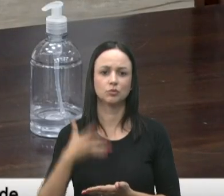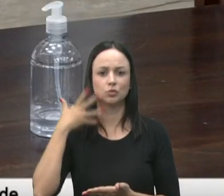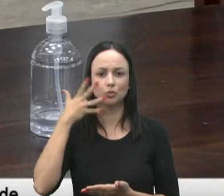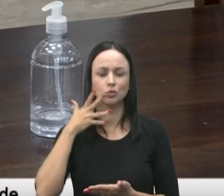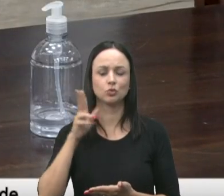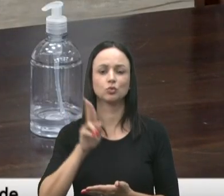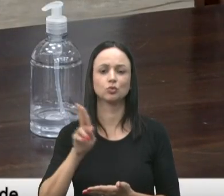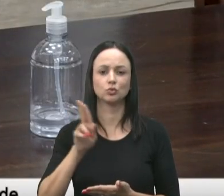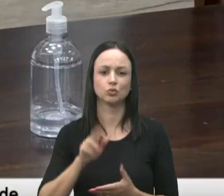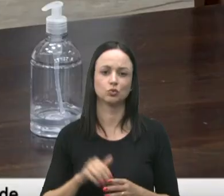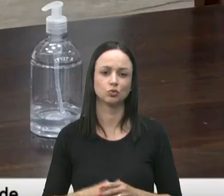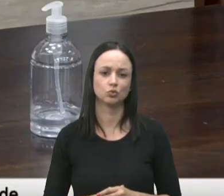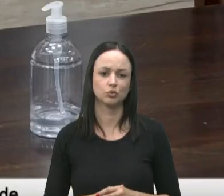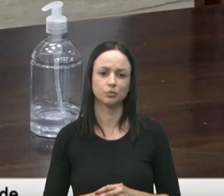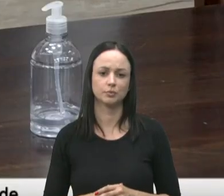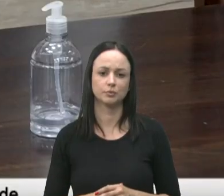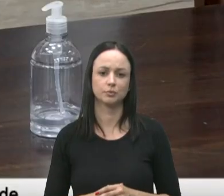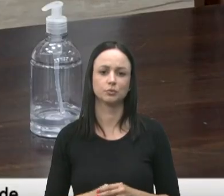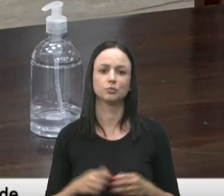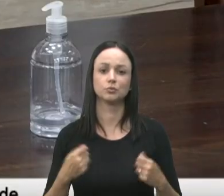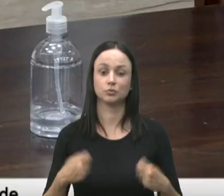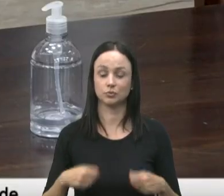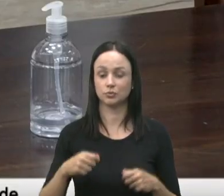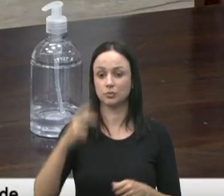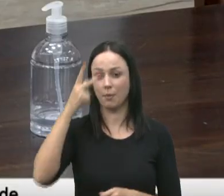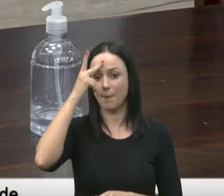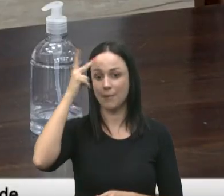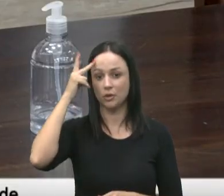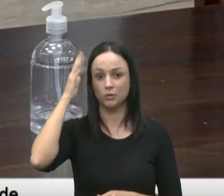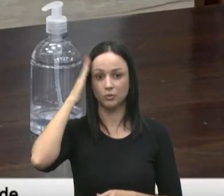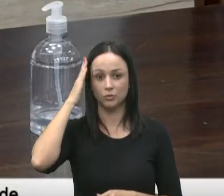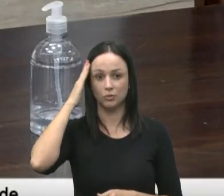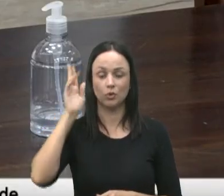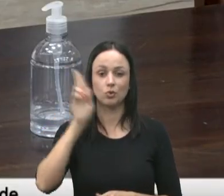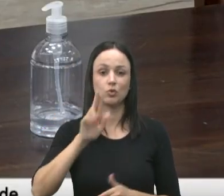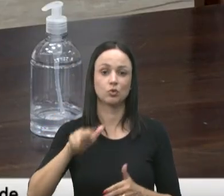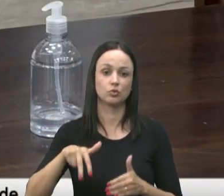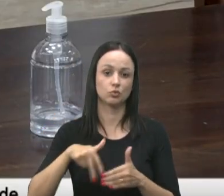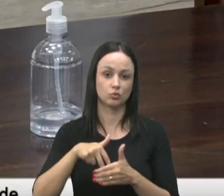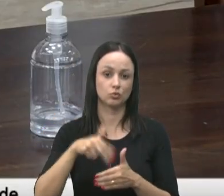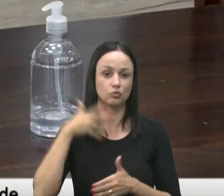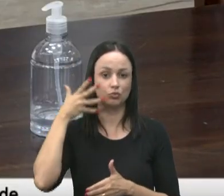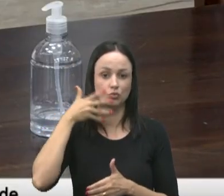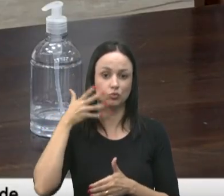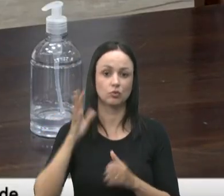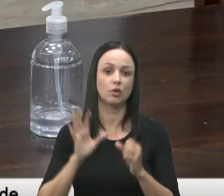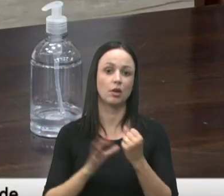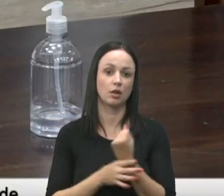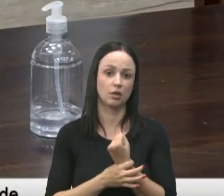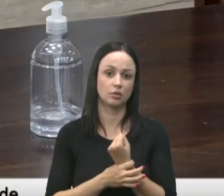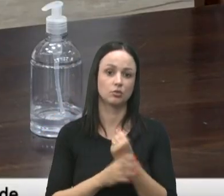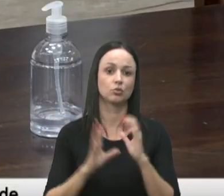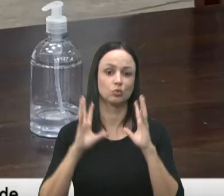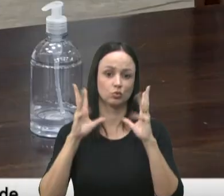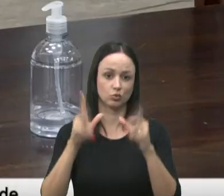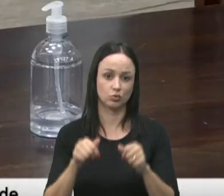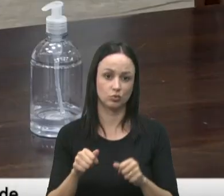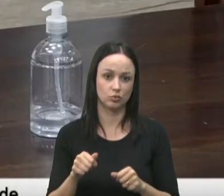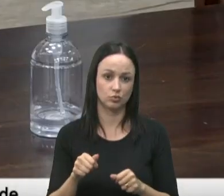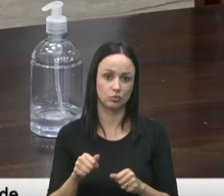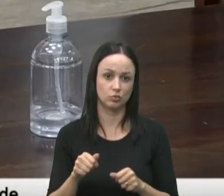palavra. É também necessário que as pessoas saibam que o uso da palavra está garantido a todos,